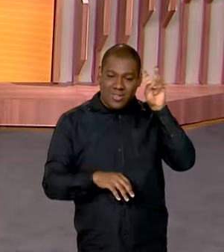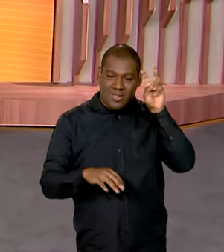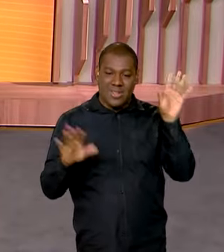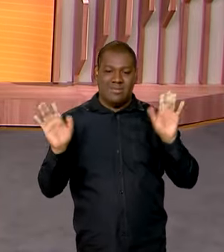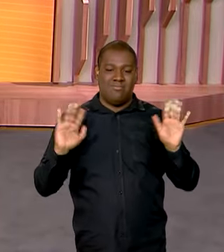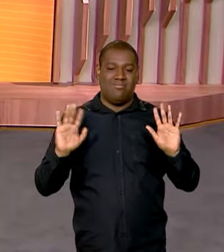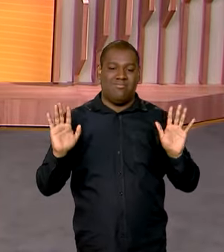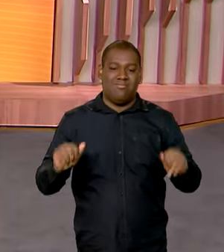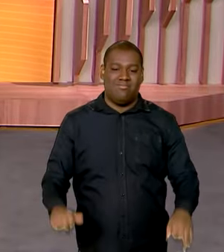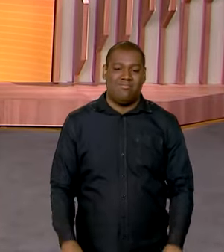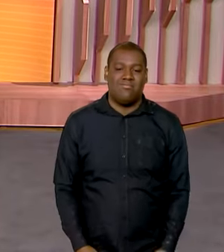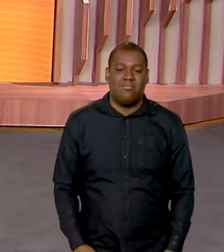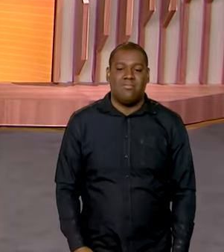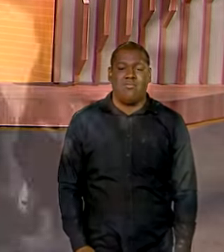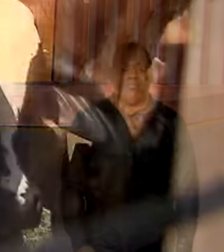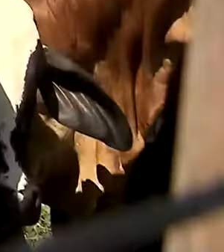Tchau!